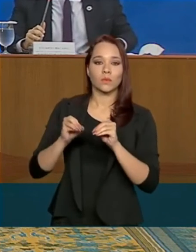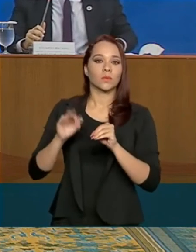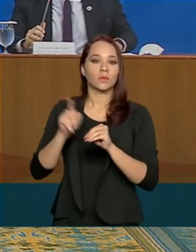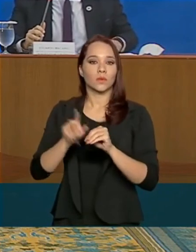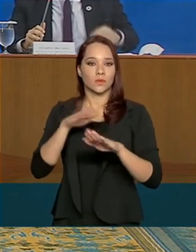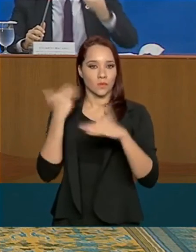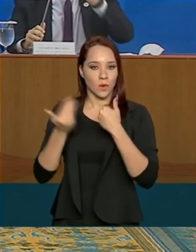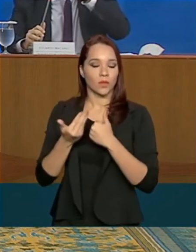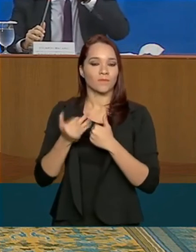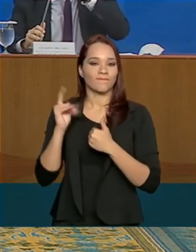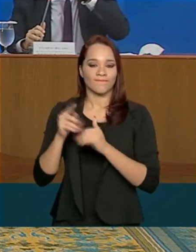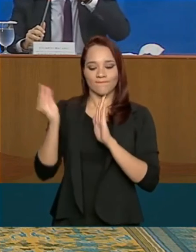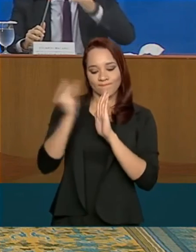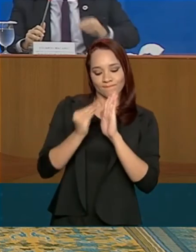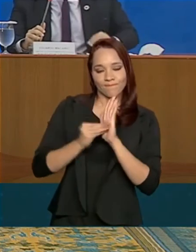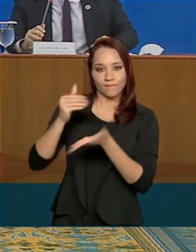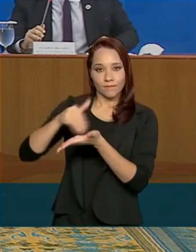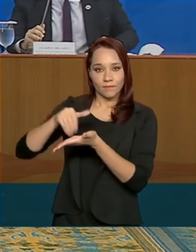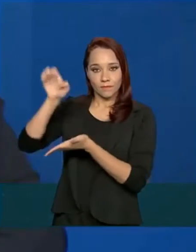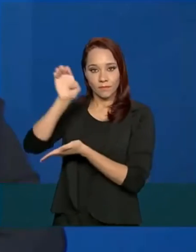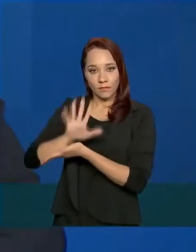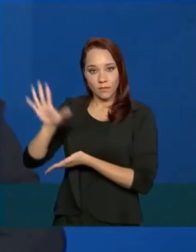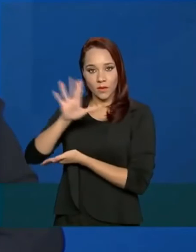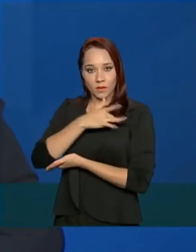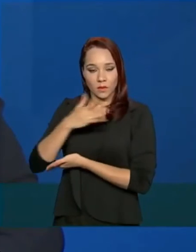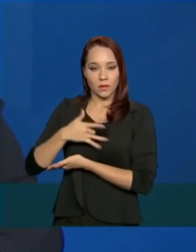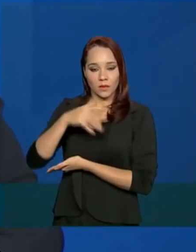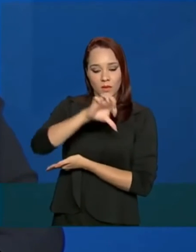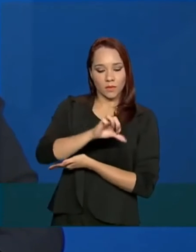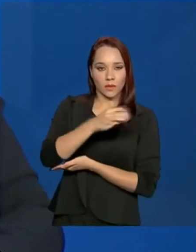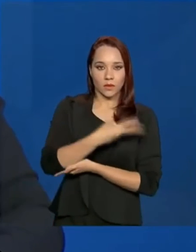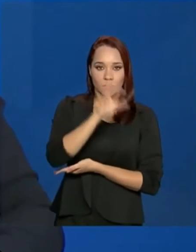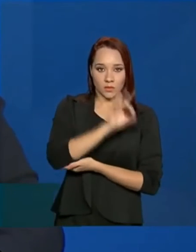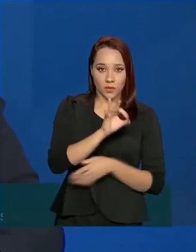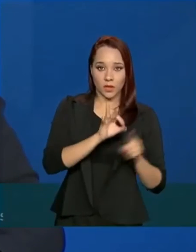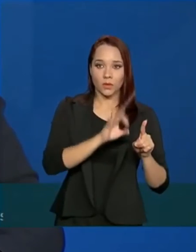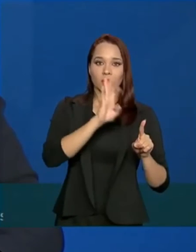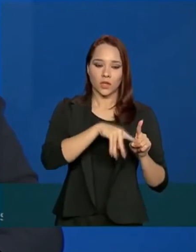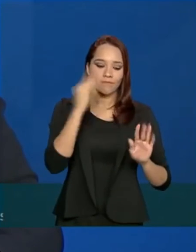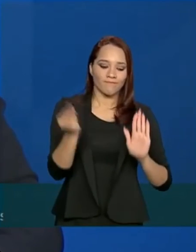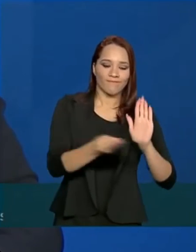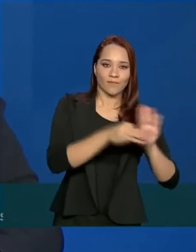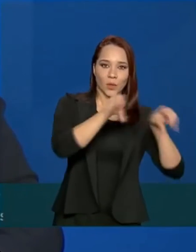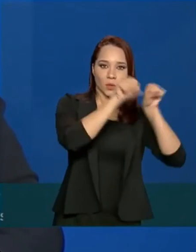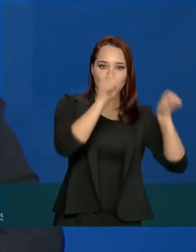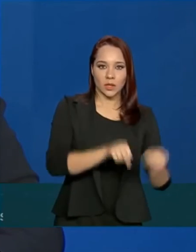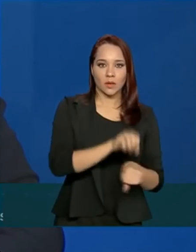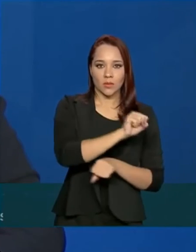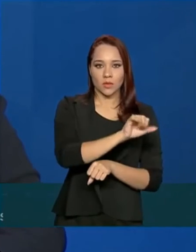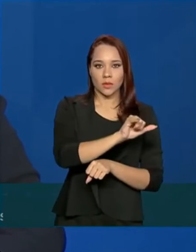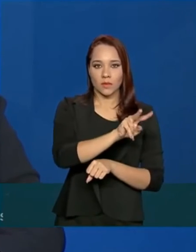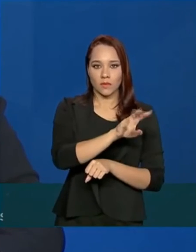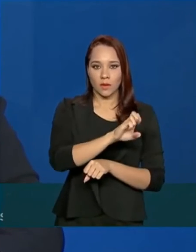foram reportados pelas secretarias estaduais de saúde, 93% deles já estão no sistema de informação do